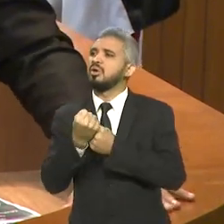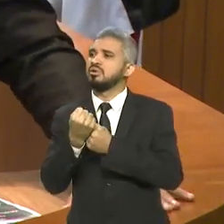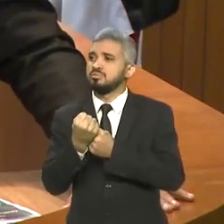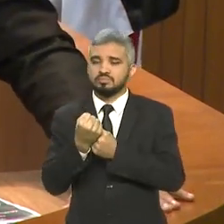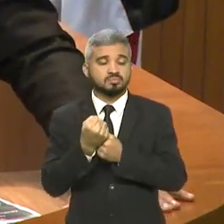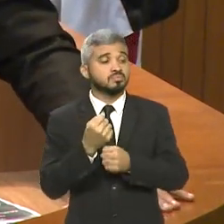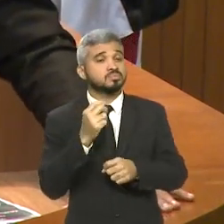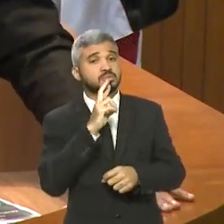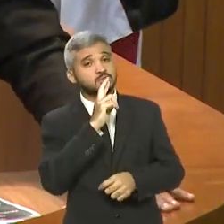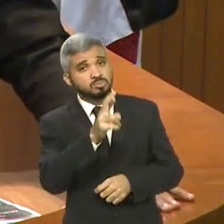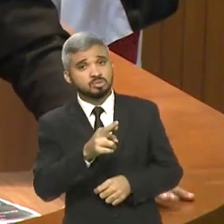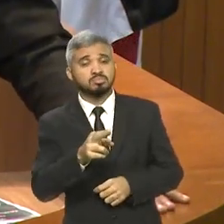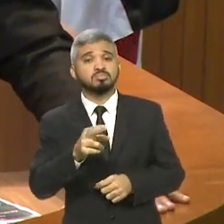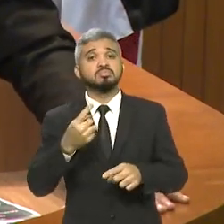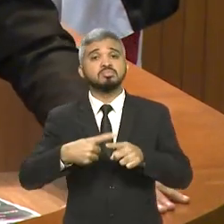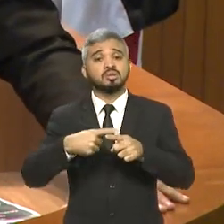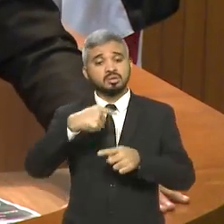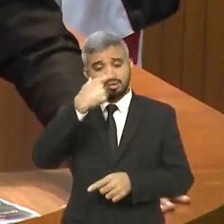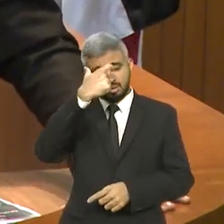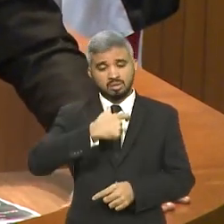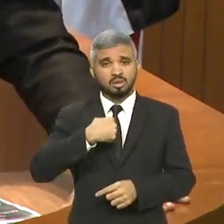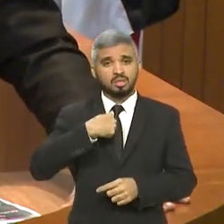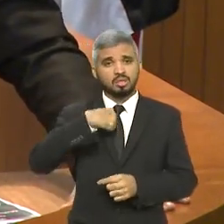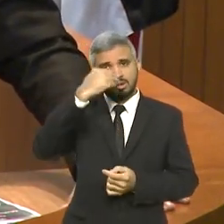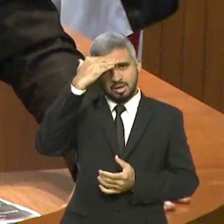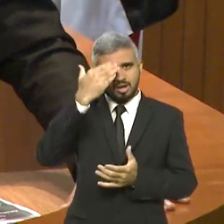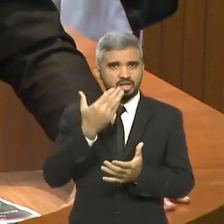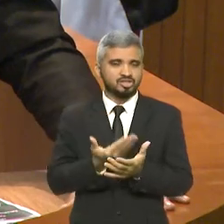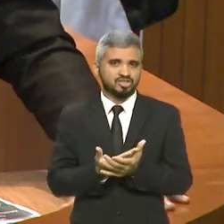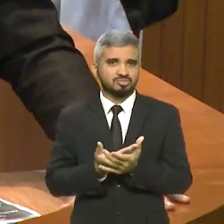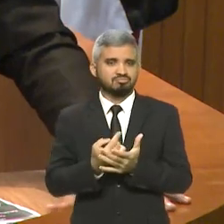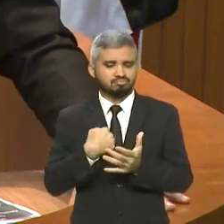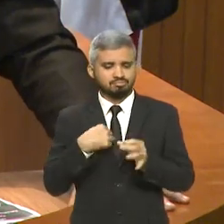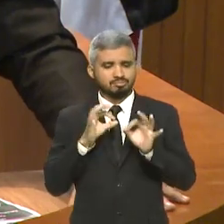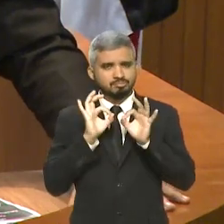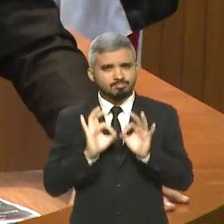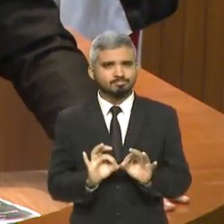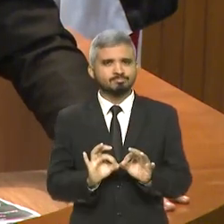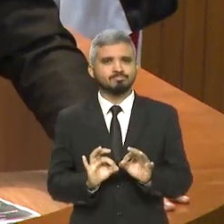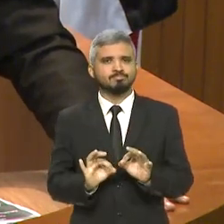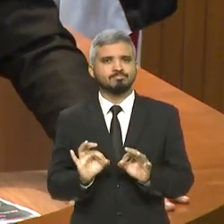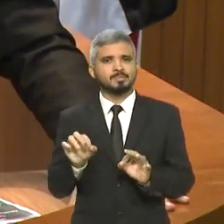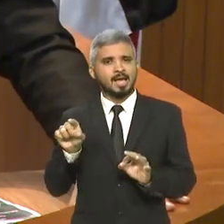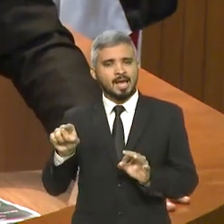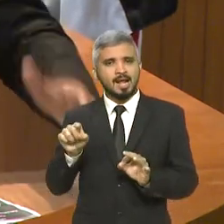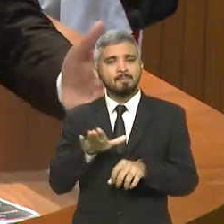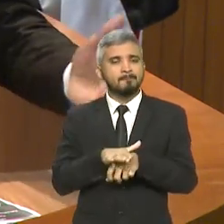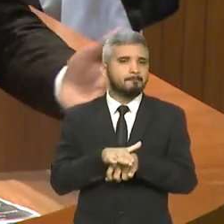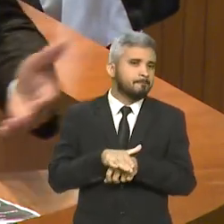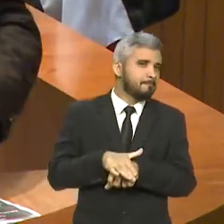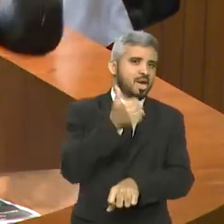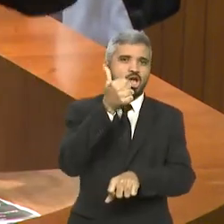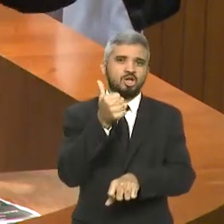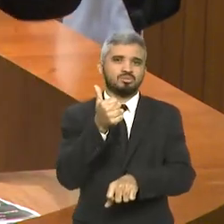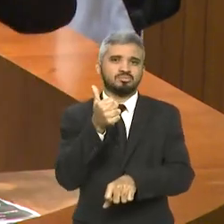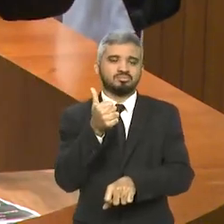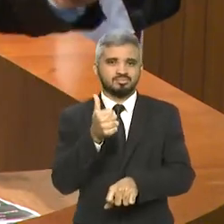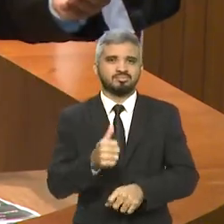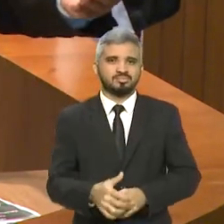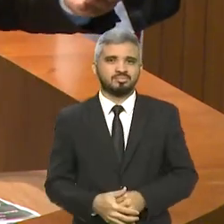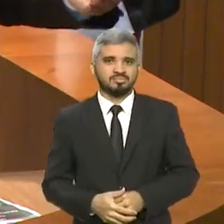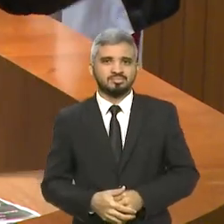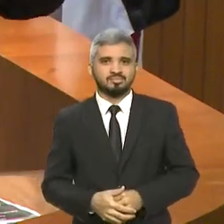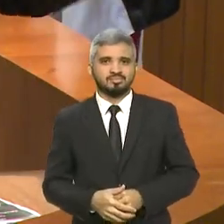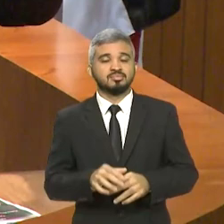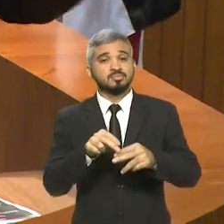acredito, porque eu tenho certeza que é a melhor opção para o estado do Maranhão, e é por isso que nós ouvimos